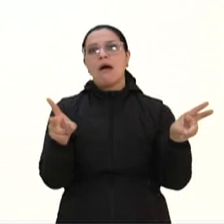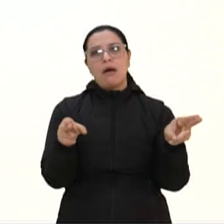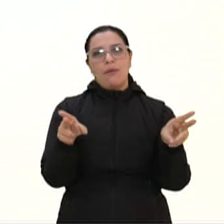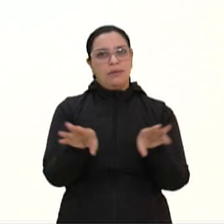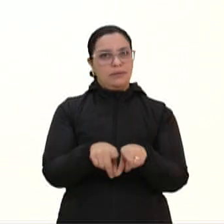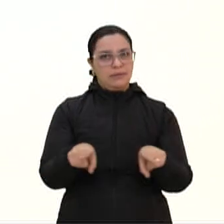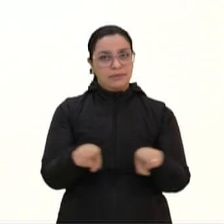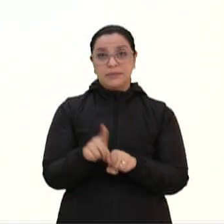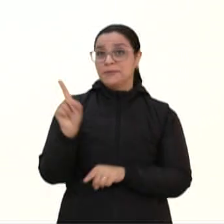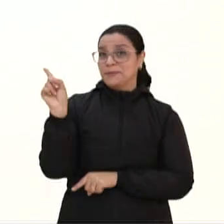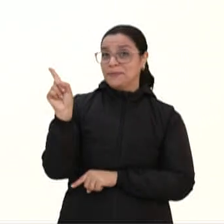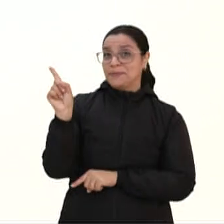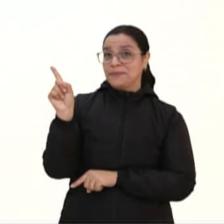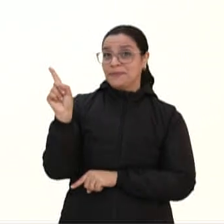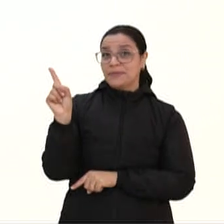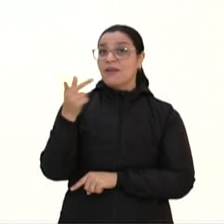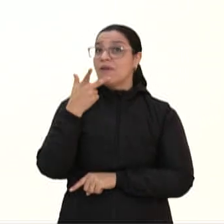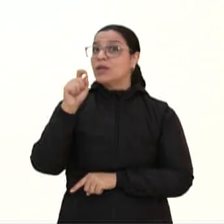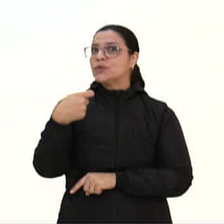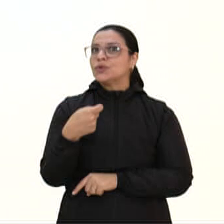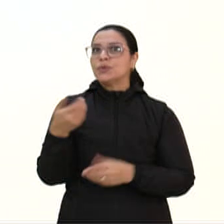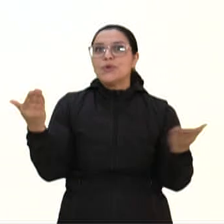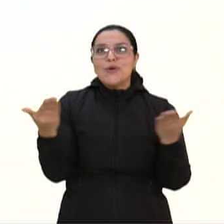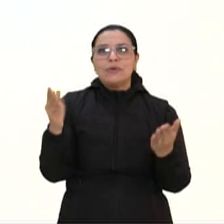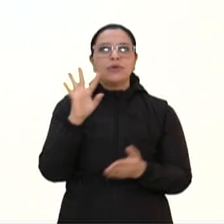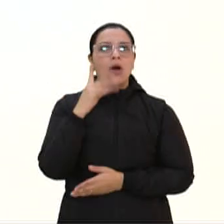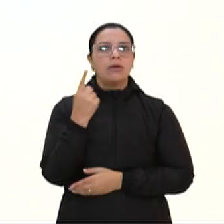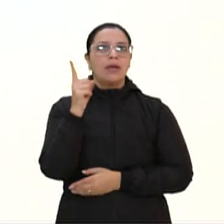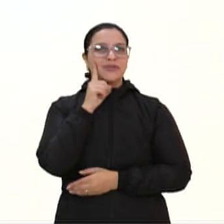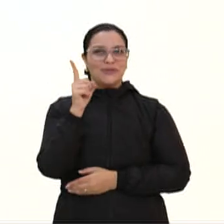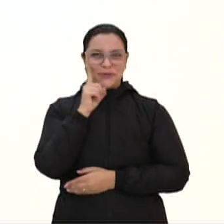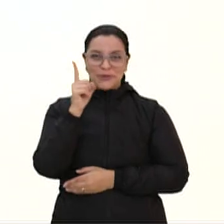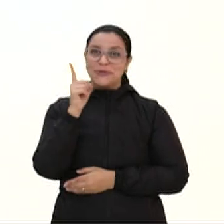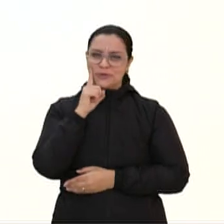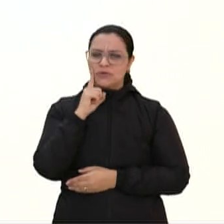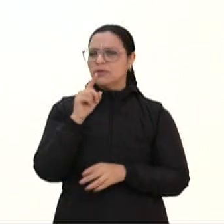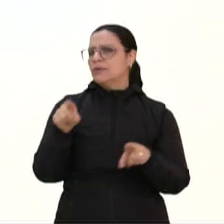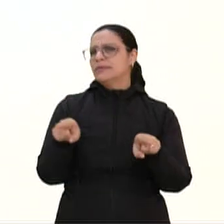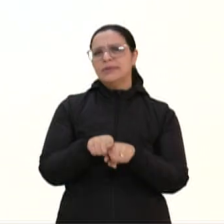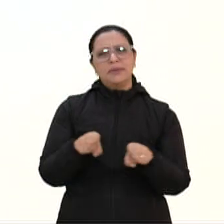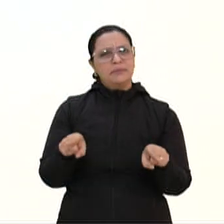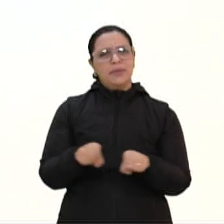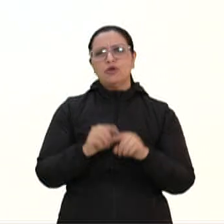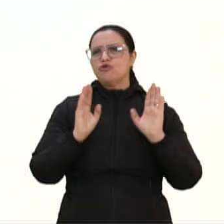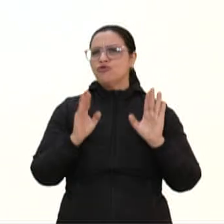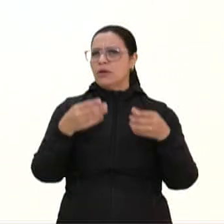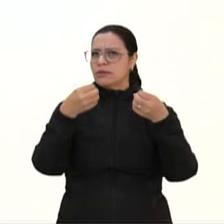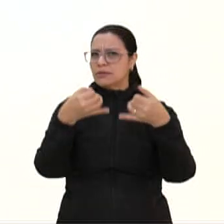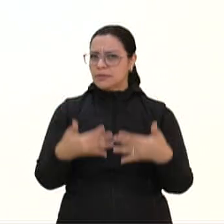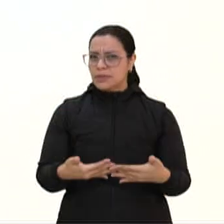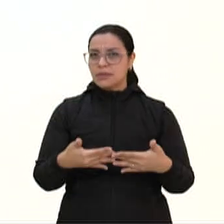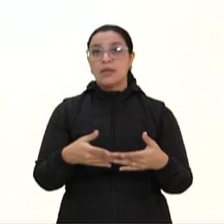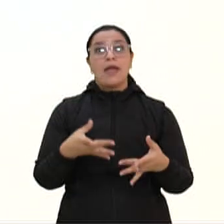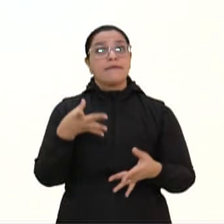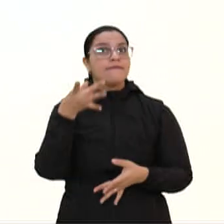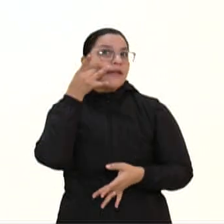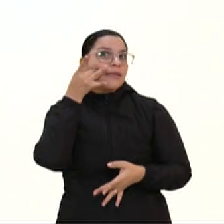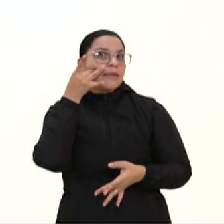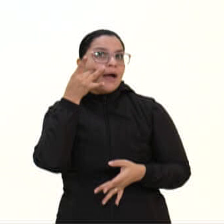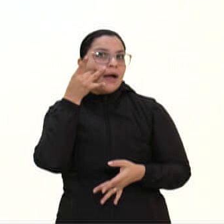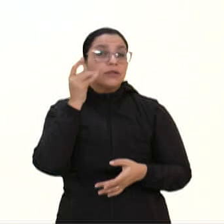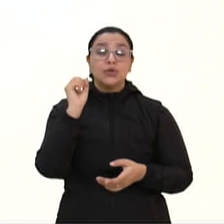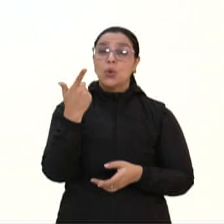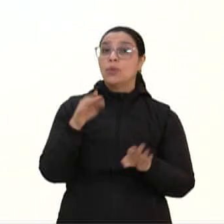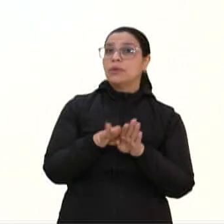reflexiva, baseada em fatos do cotidiano, como já falamos. Reais ou